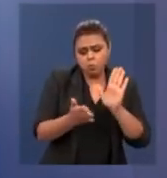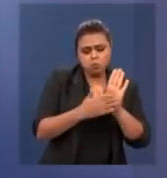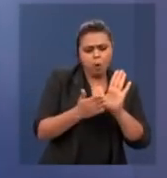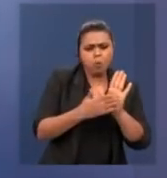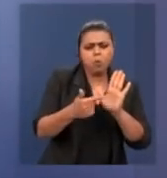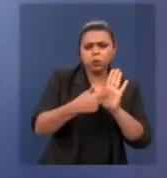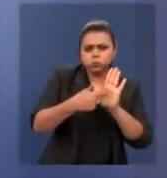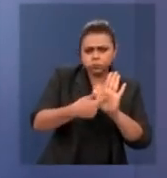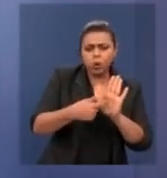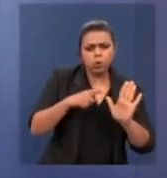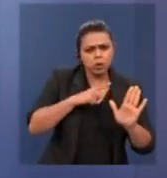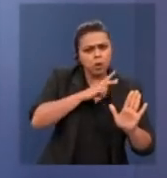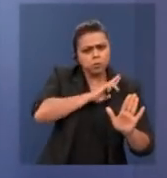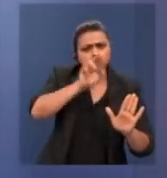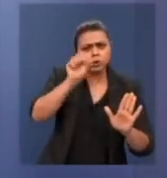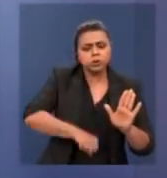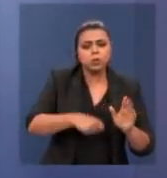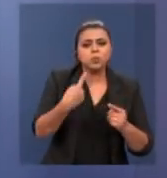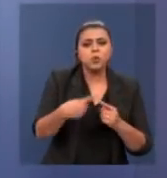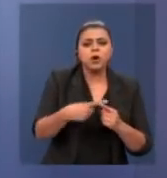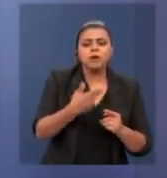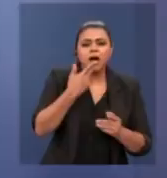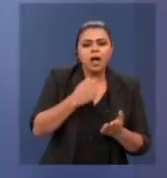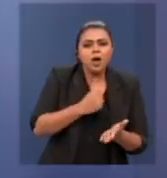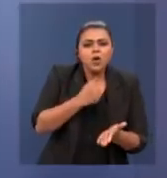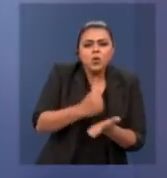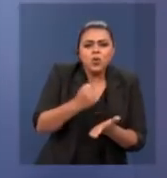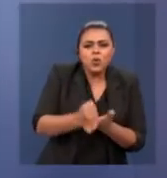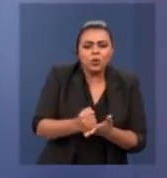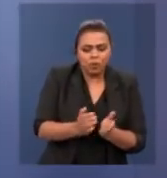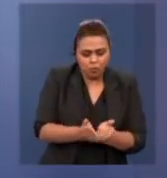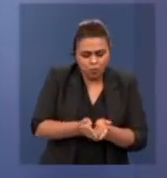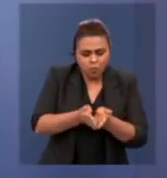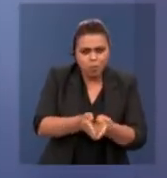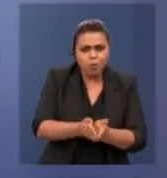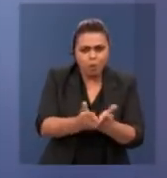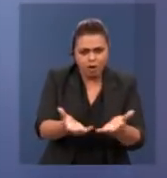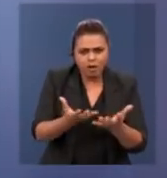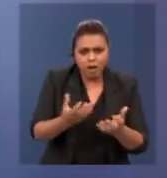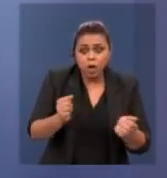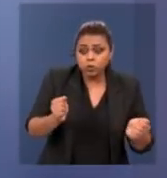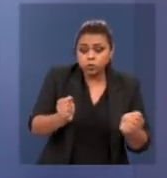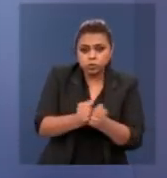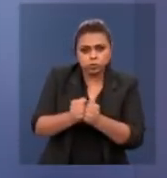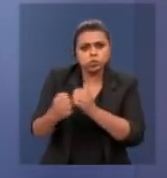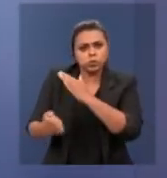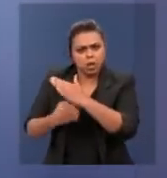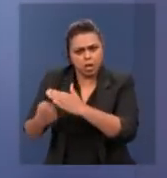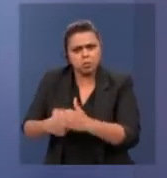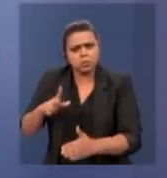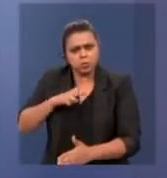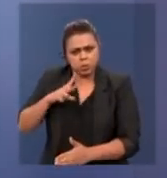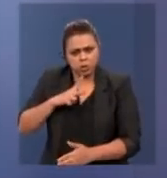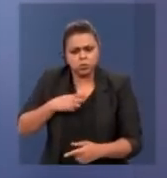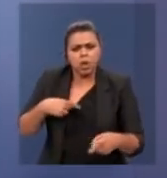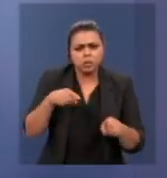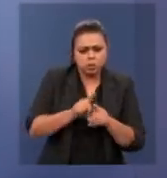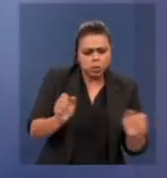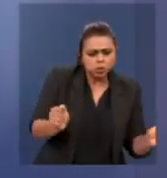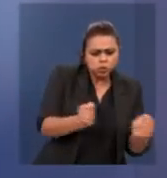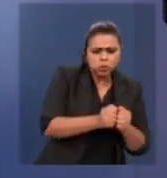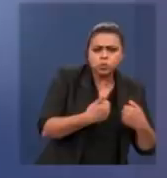à sociedade capixaba contratar um serviço como aquaviário se quiser fazer parceria com o setor privado integrado com o sistema transcol